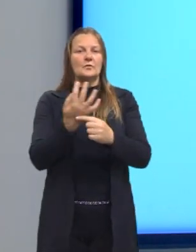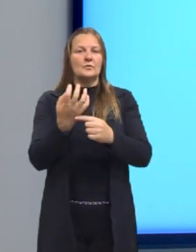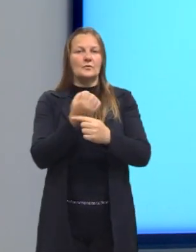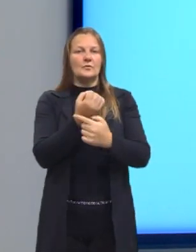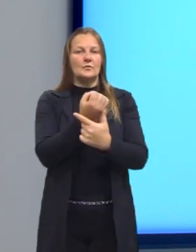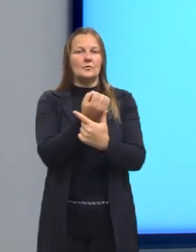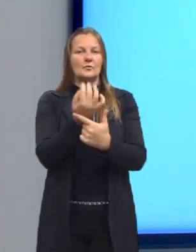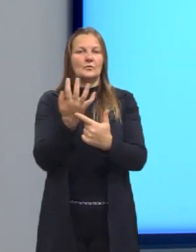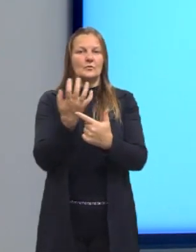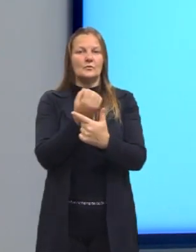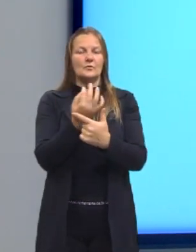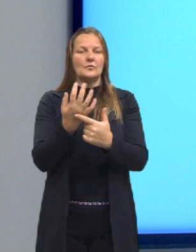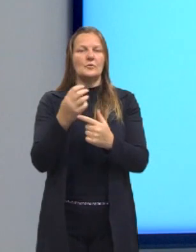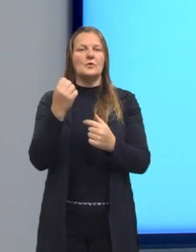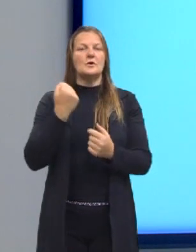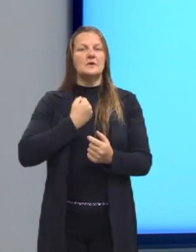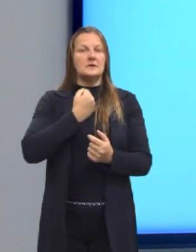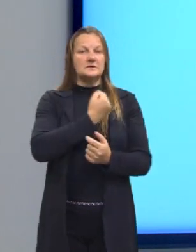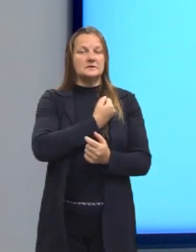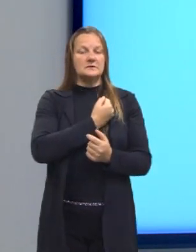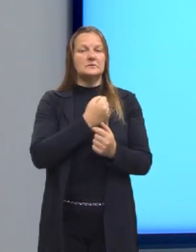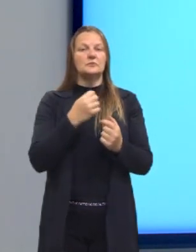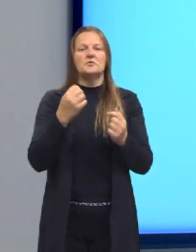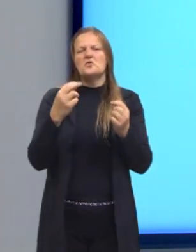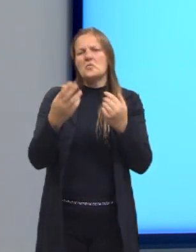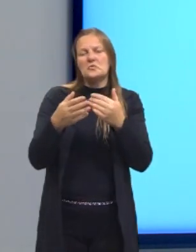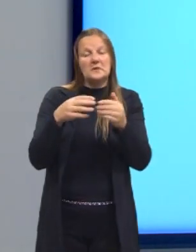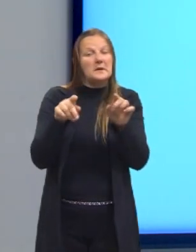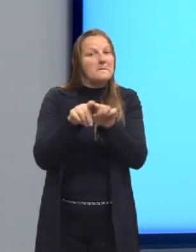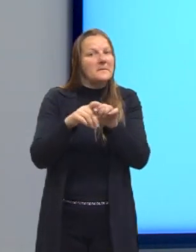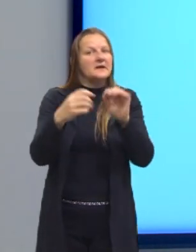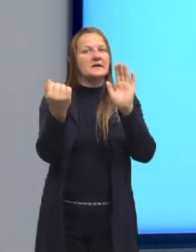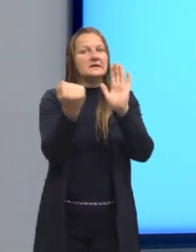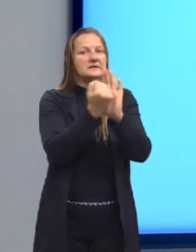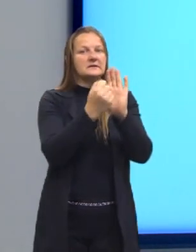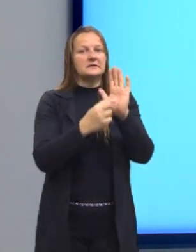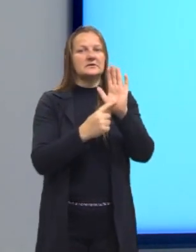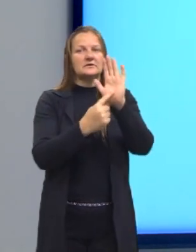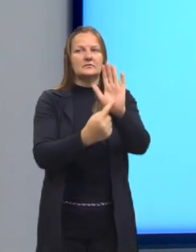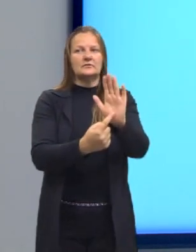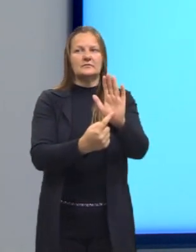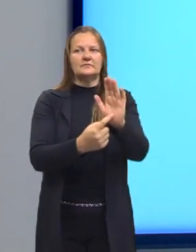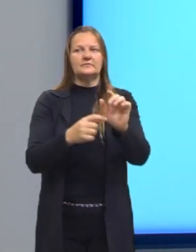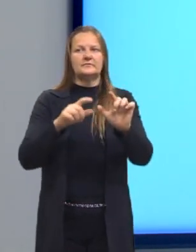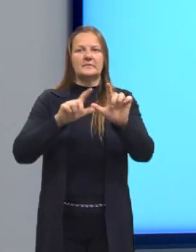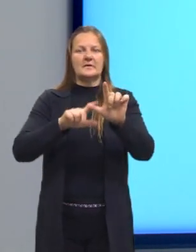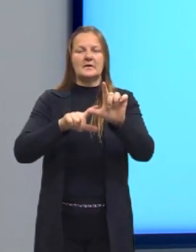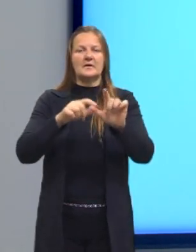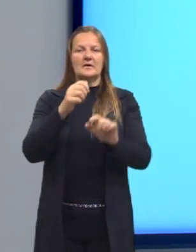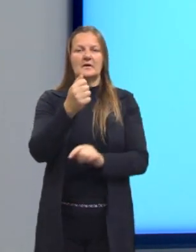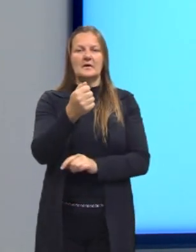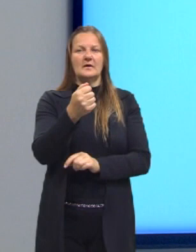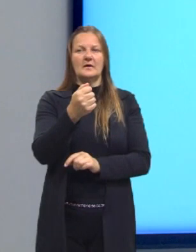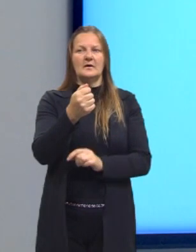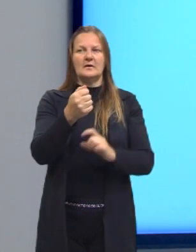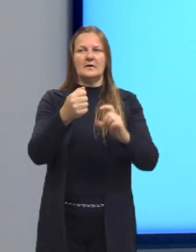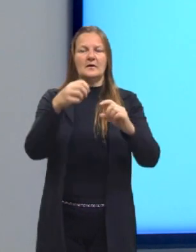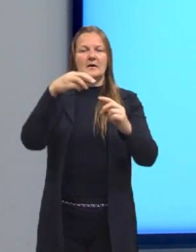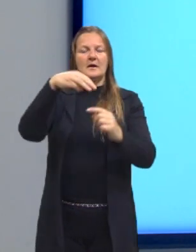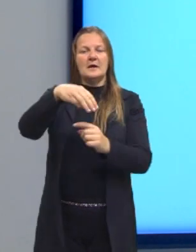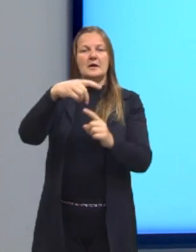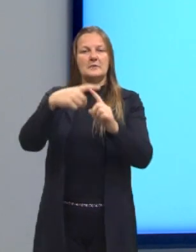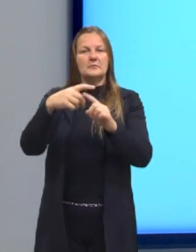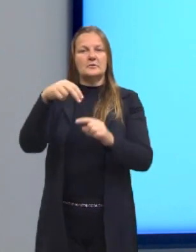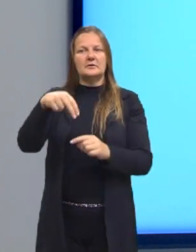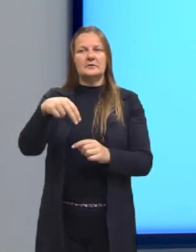trazendo ali alguns símbolos da Matemática nós temos Então a nossa Matriz a ela é uma matriz m por n